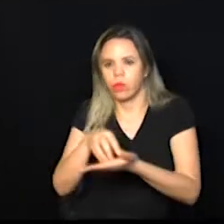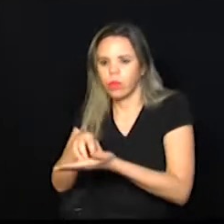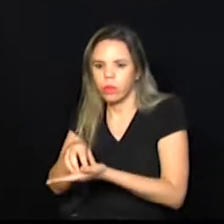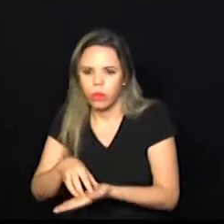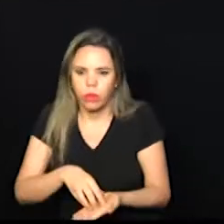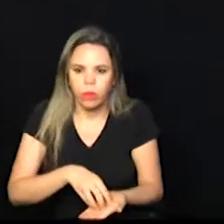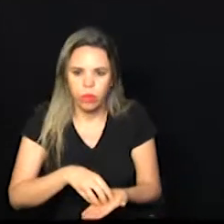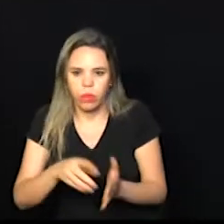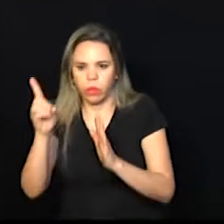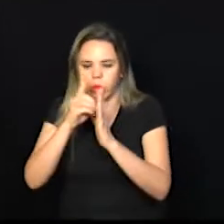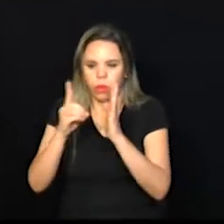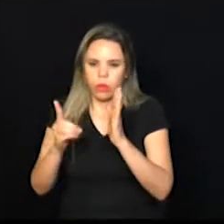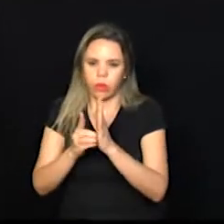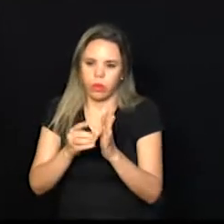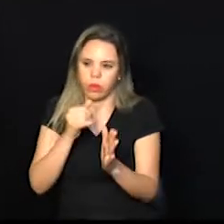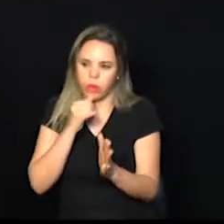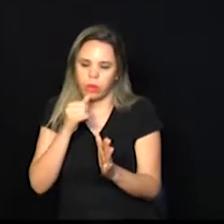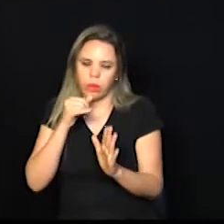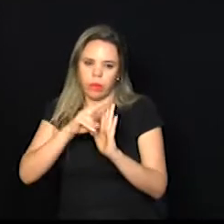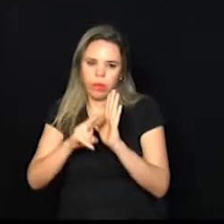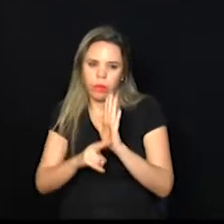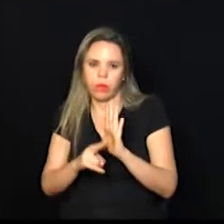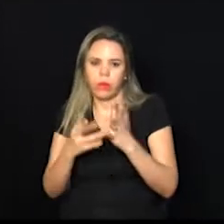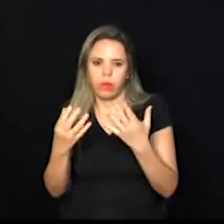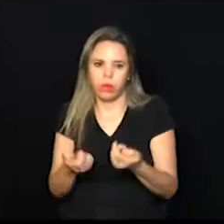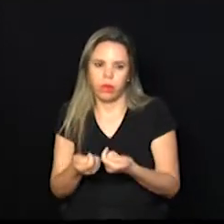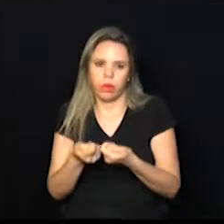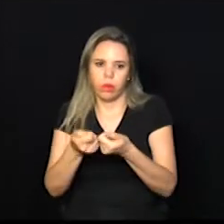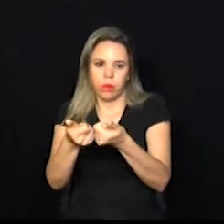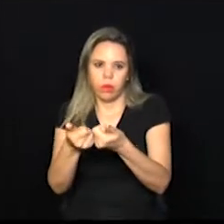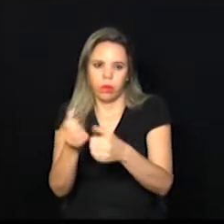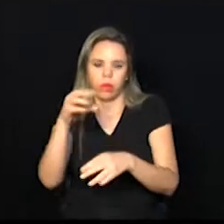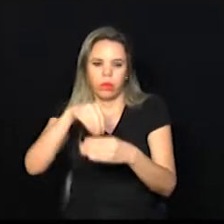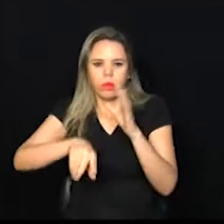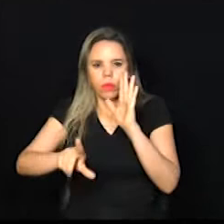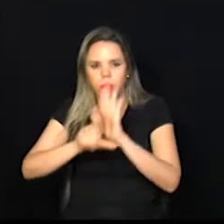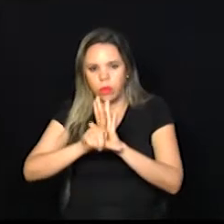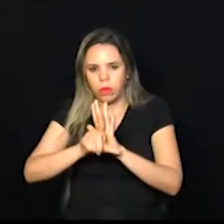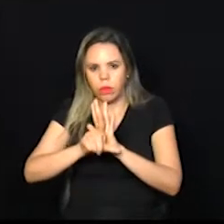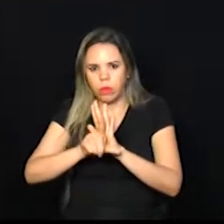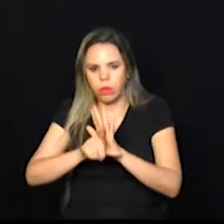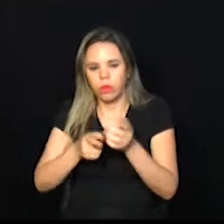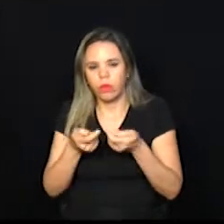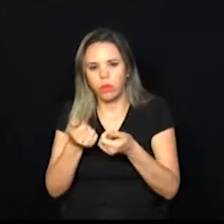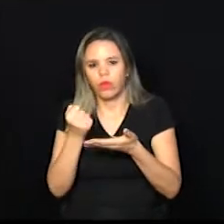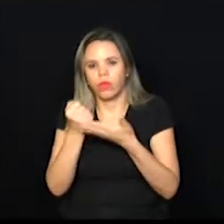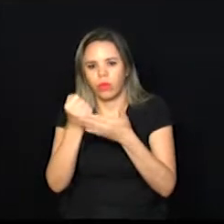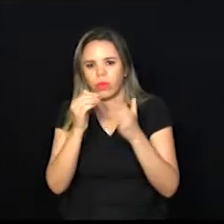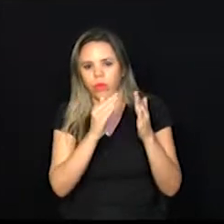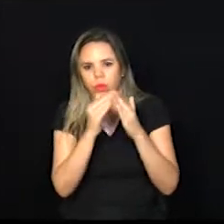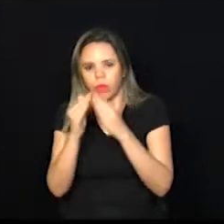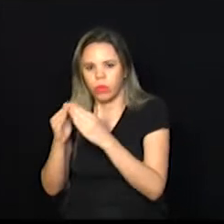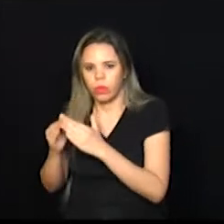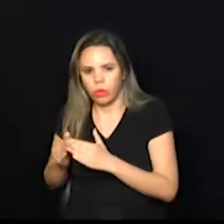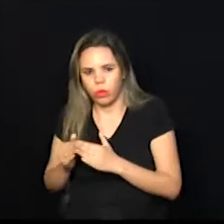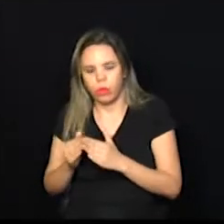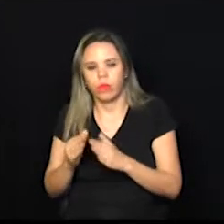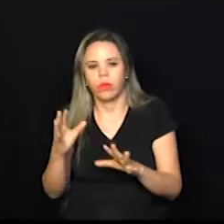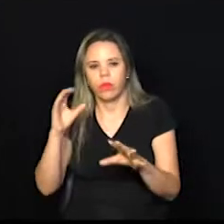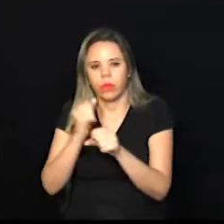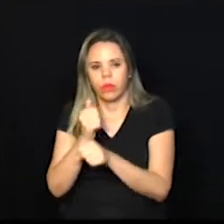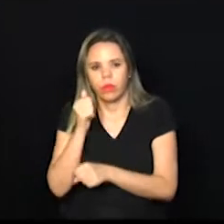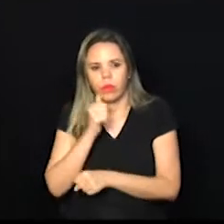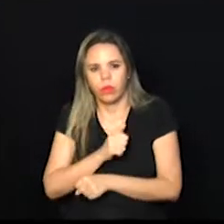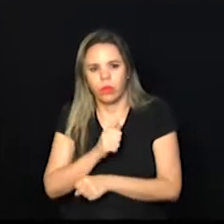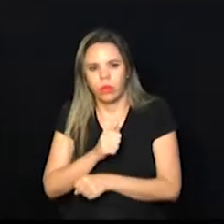o decreto que estabelece procedimento para concessão de benefícios previstos na lei, que é do auxílio moradia, que a gente tem um recorte para a mulher vítima